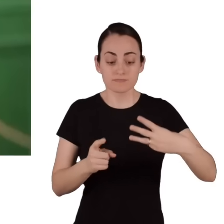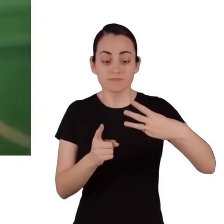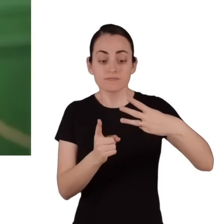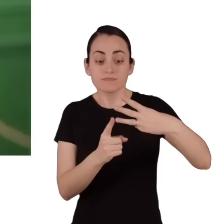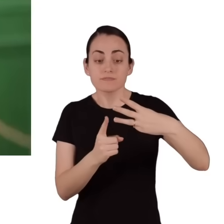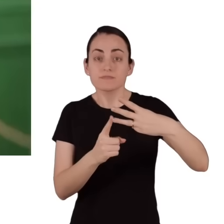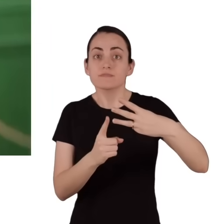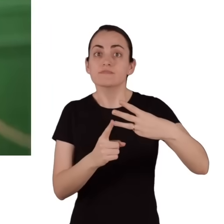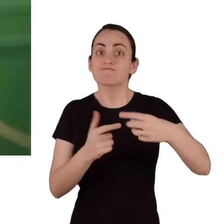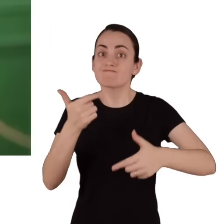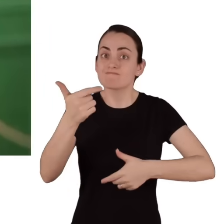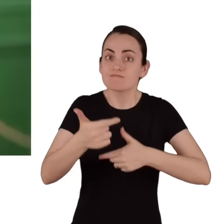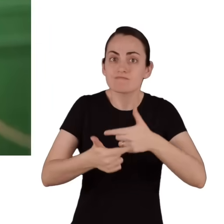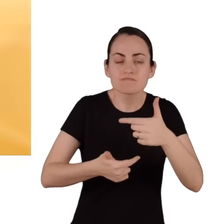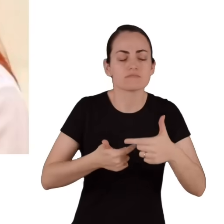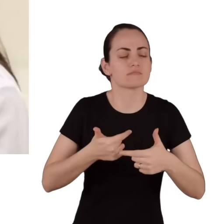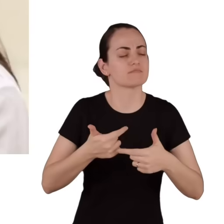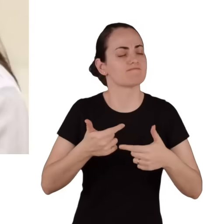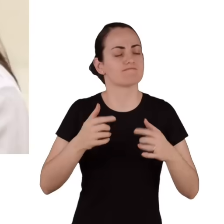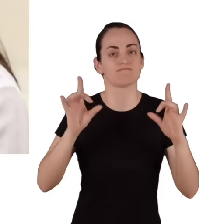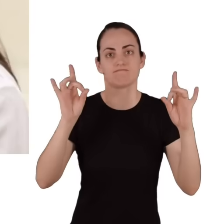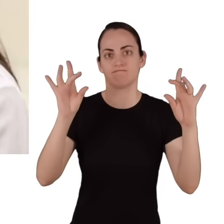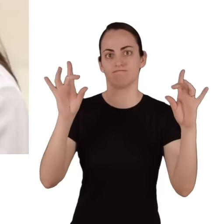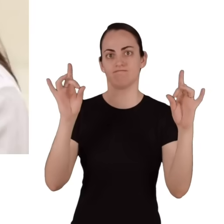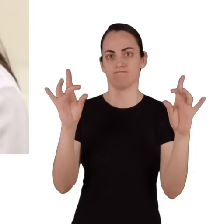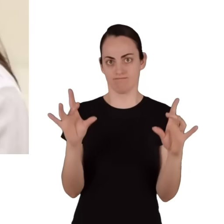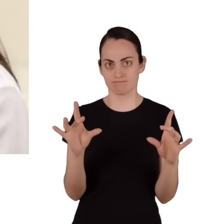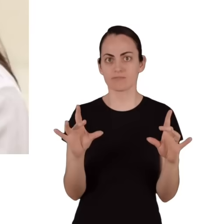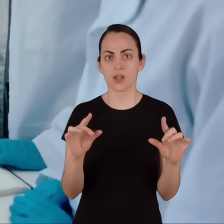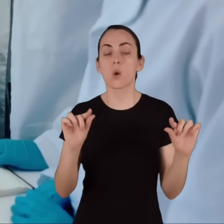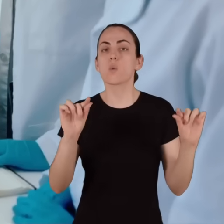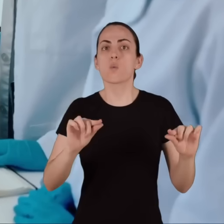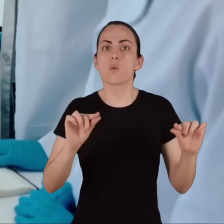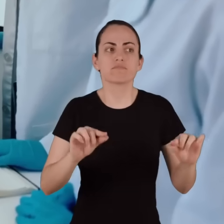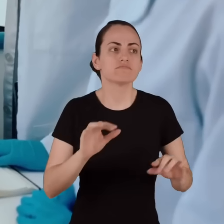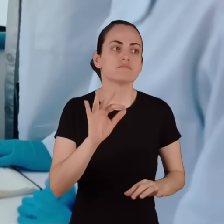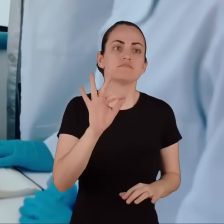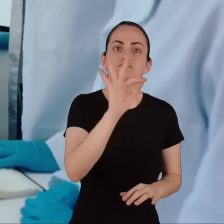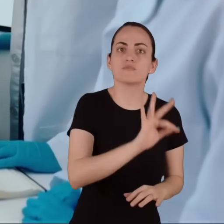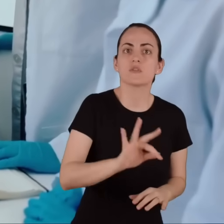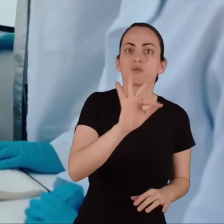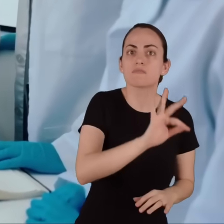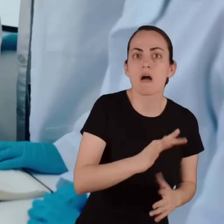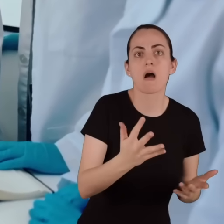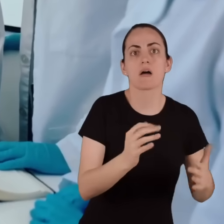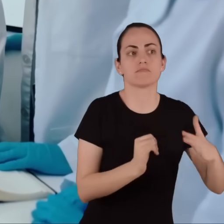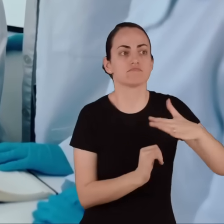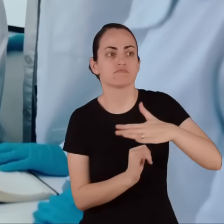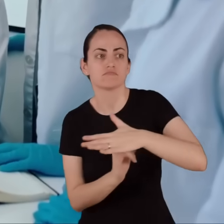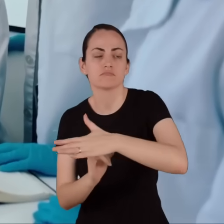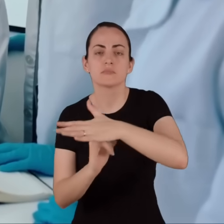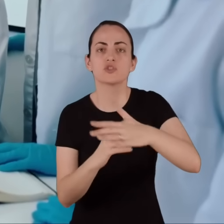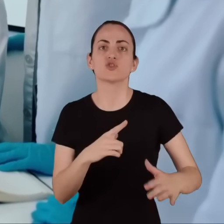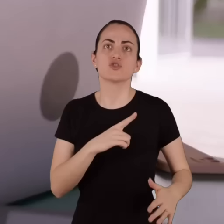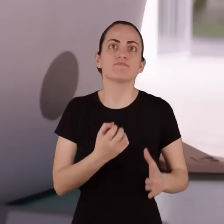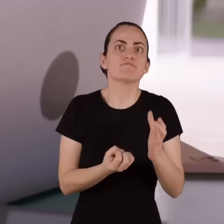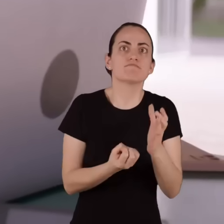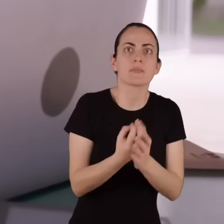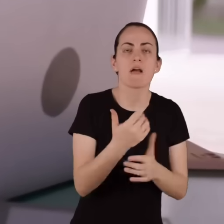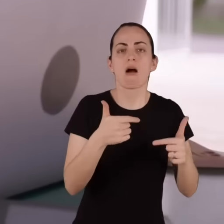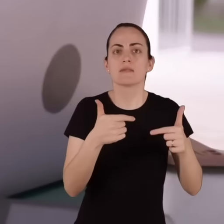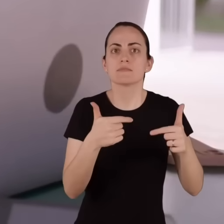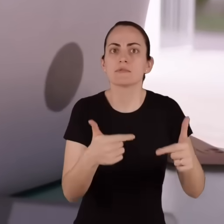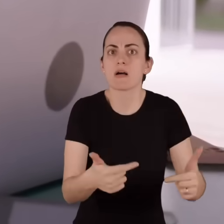categoria Mérito Institucional tem importância especial, pois reconhece universidades e institutos que implementam